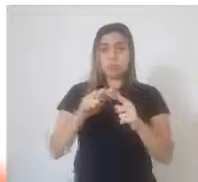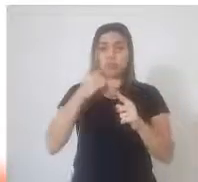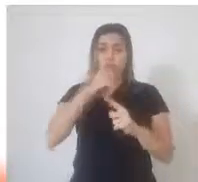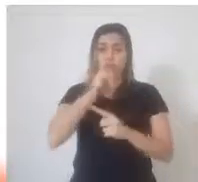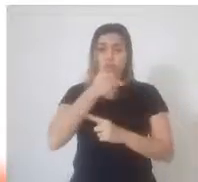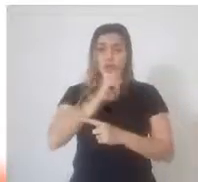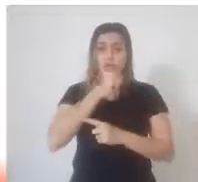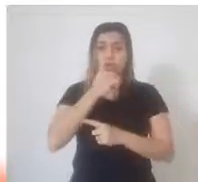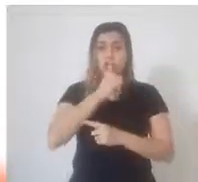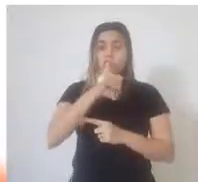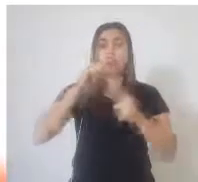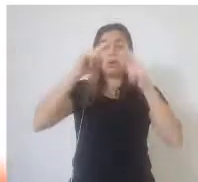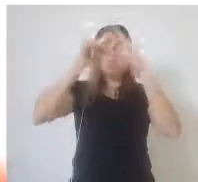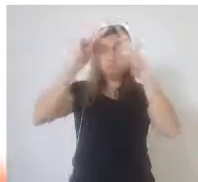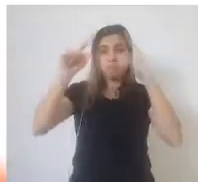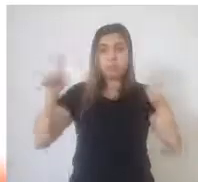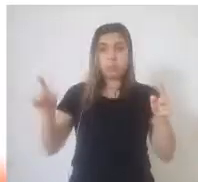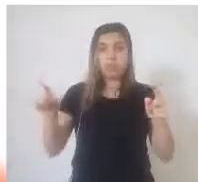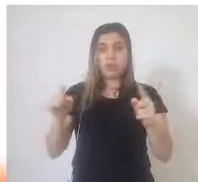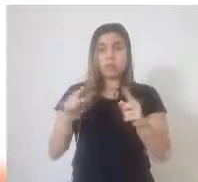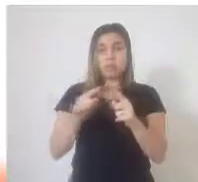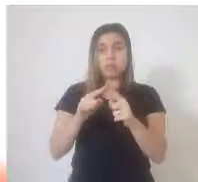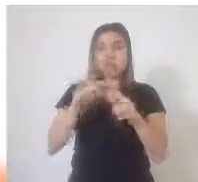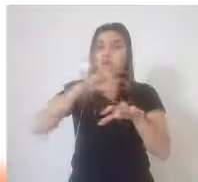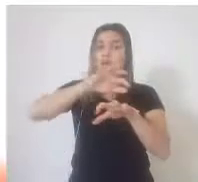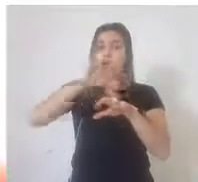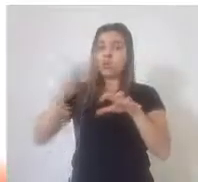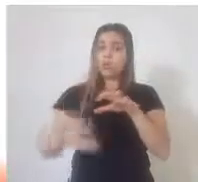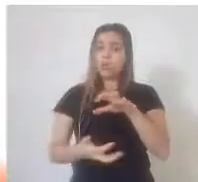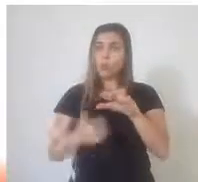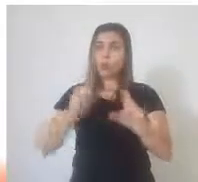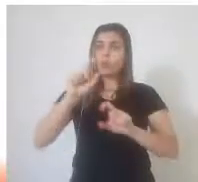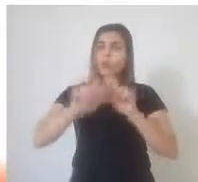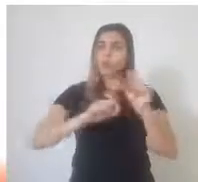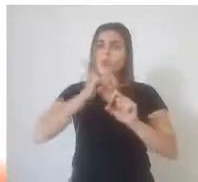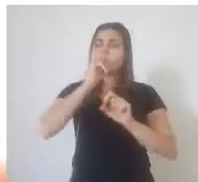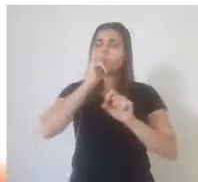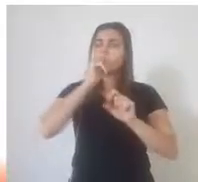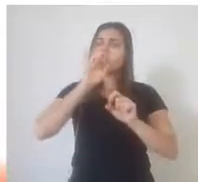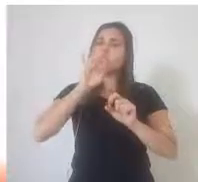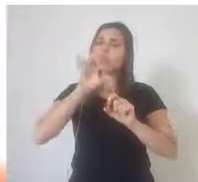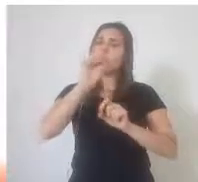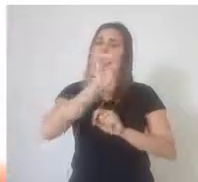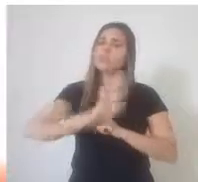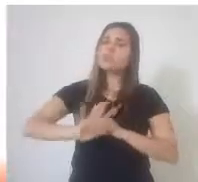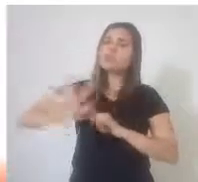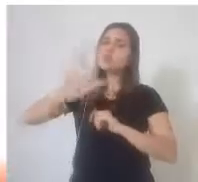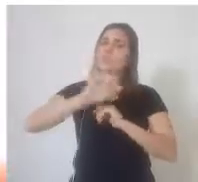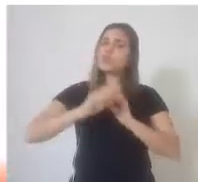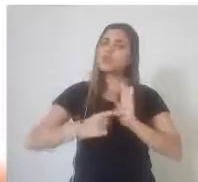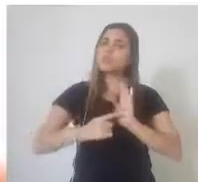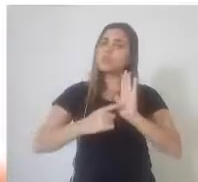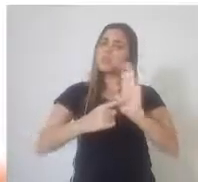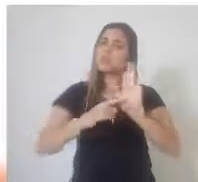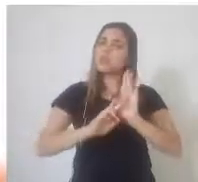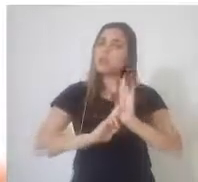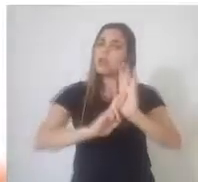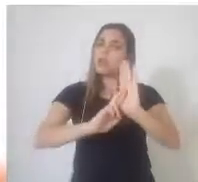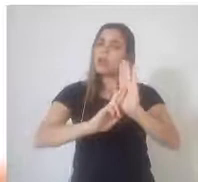de energia. O que é uma pirâmide ecológica, primeiramente? É uma forma de